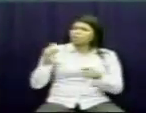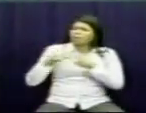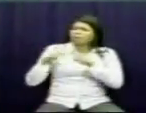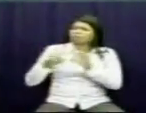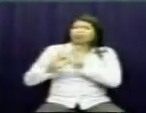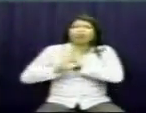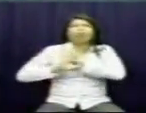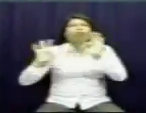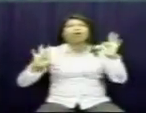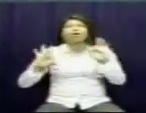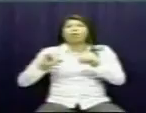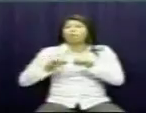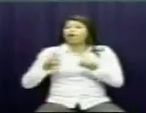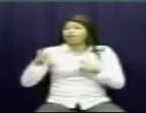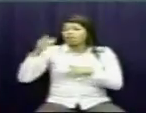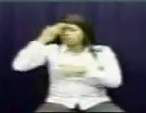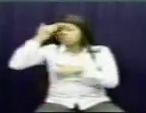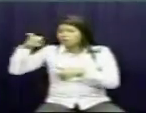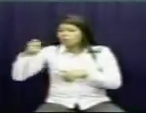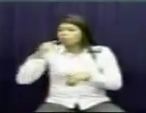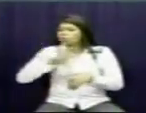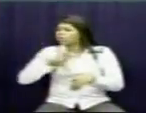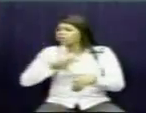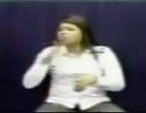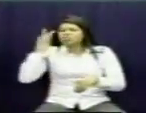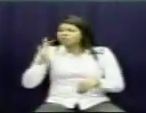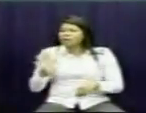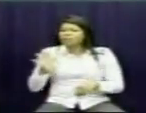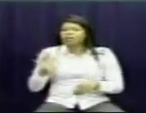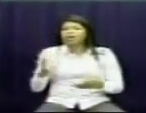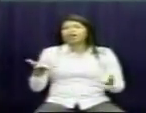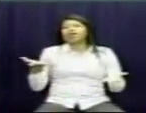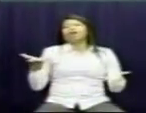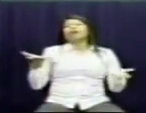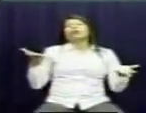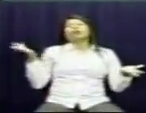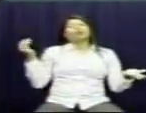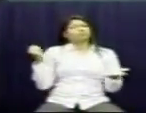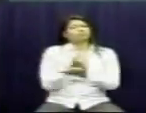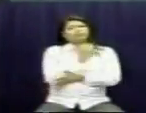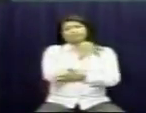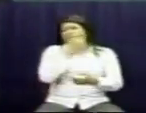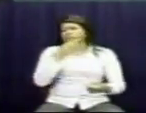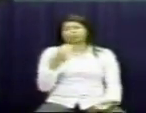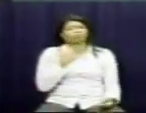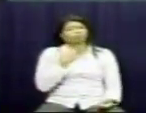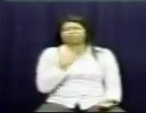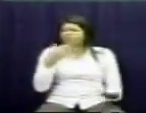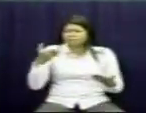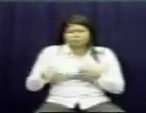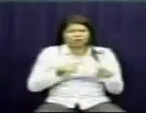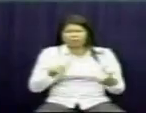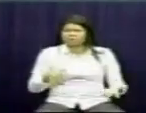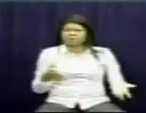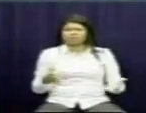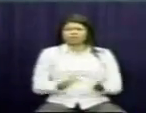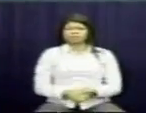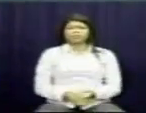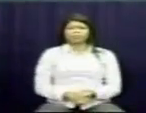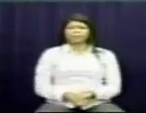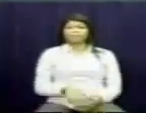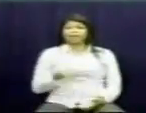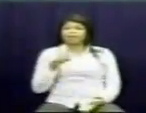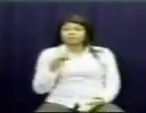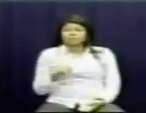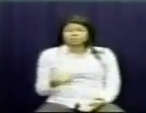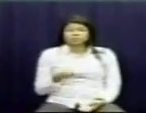Portanto, é preciso entender que essa não é uma regra corporativa. Fora isso, fora o aspecto da proteção